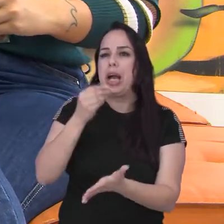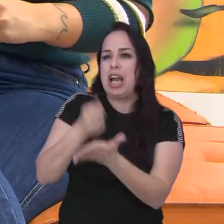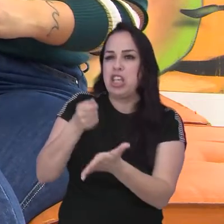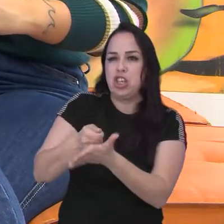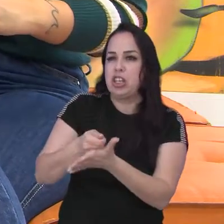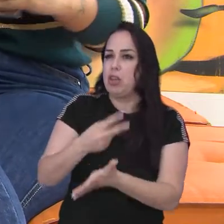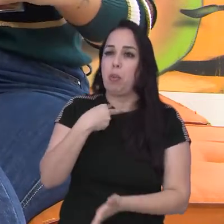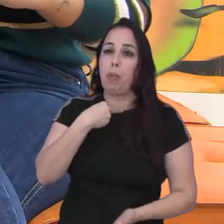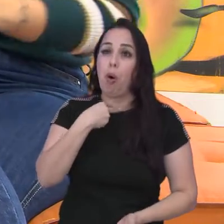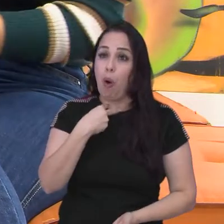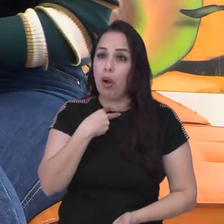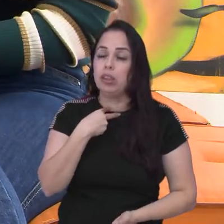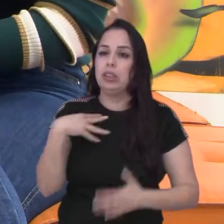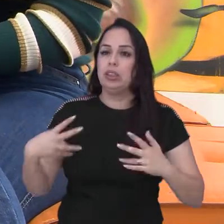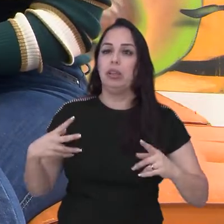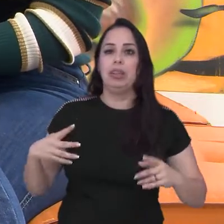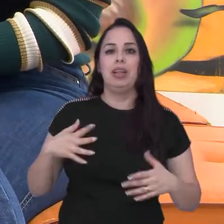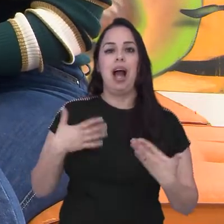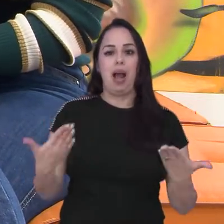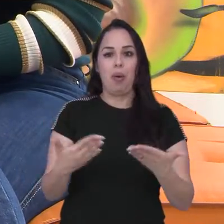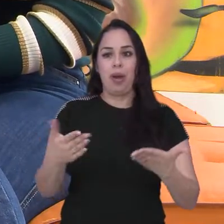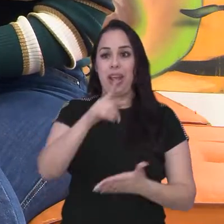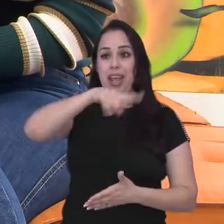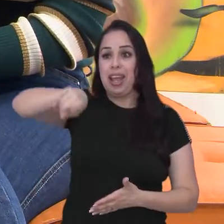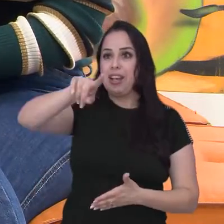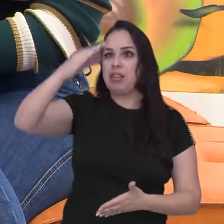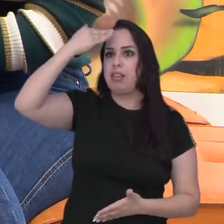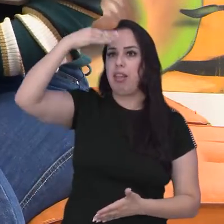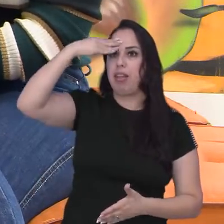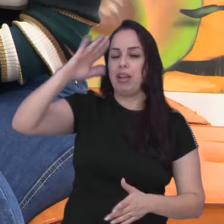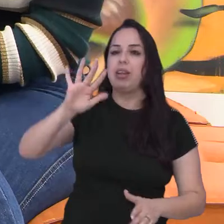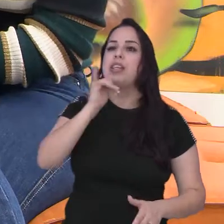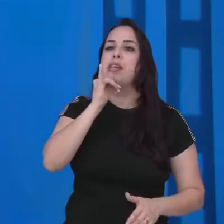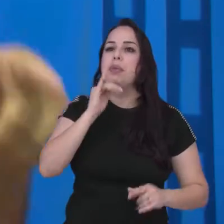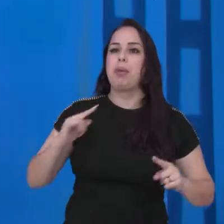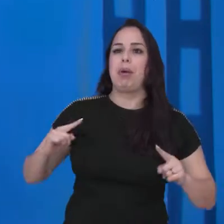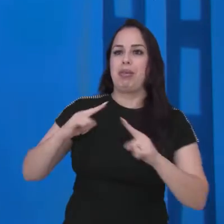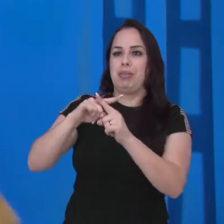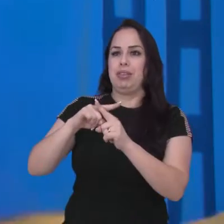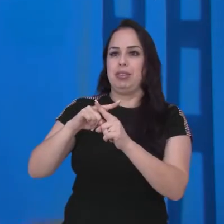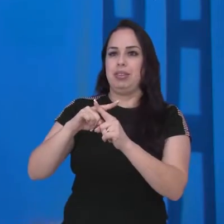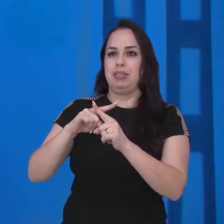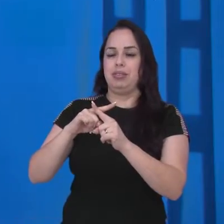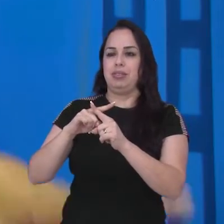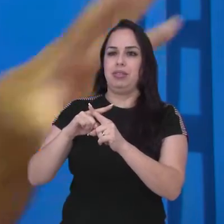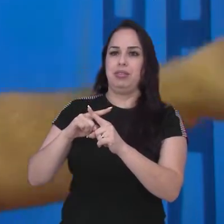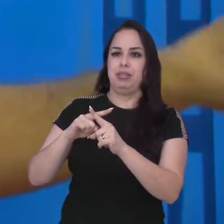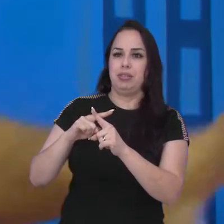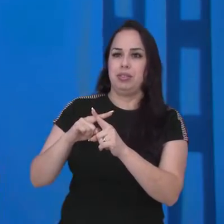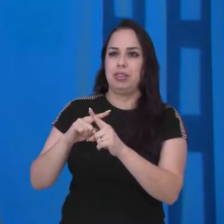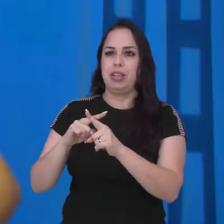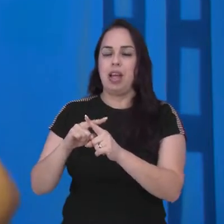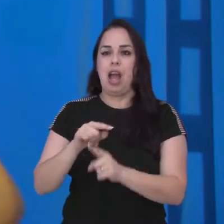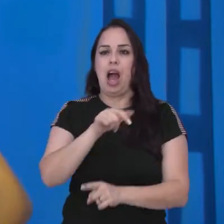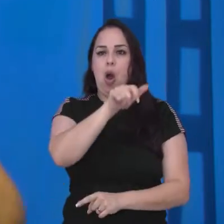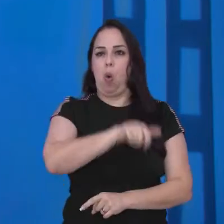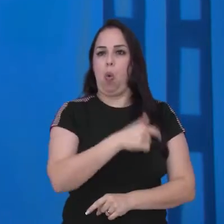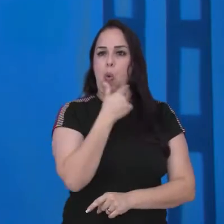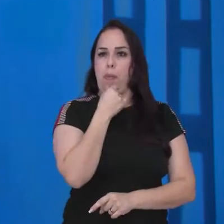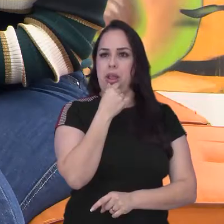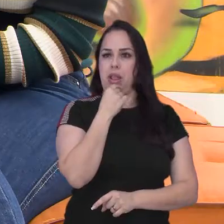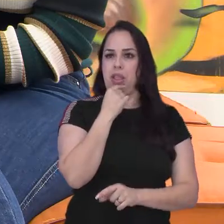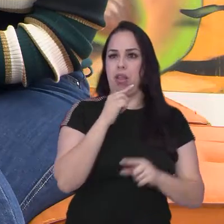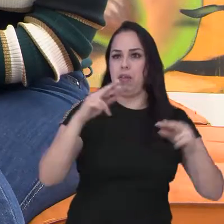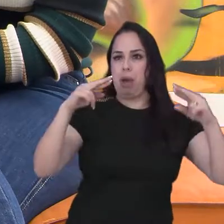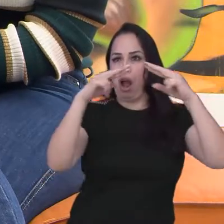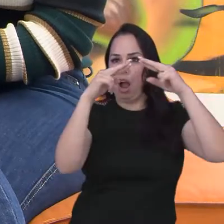eles chamam a atenção, eles gerem... Aí acontece, né? Às vezes a gente tá numa batalha que não tem nada a ver com a batalha dos trilhos, aí o